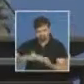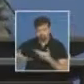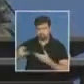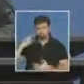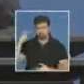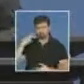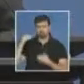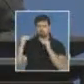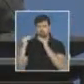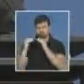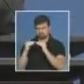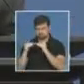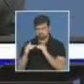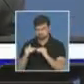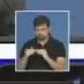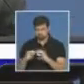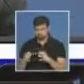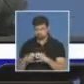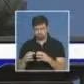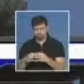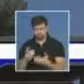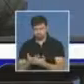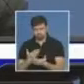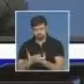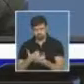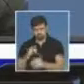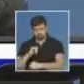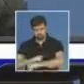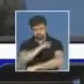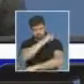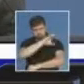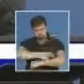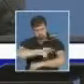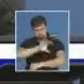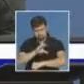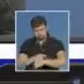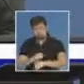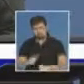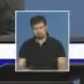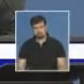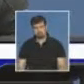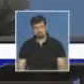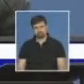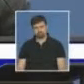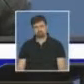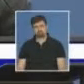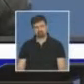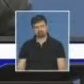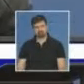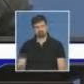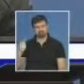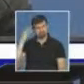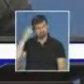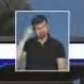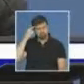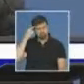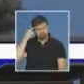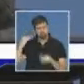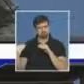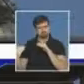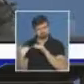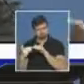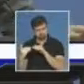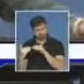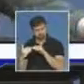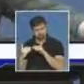antecederam que da comissão especial de estudos do aeroporto de Viracopos que a comissão que foi